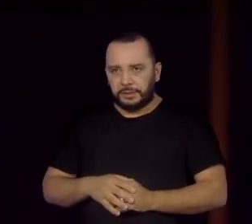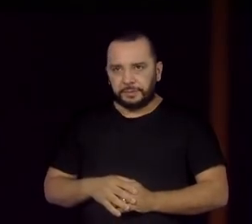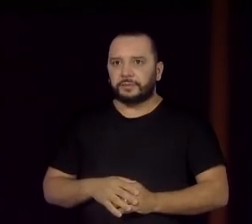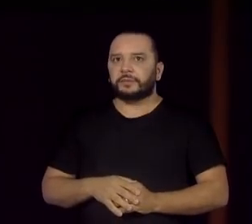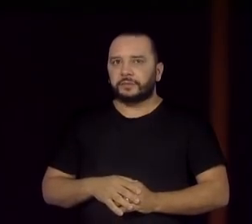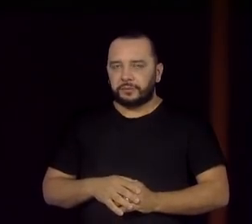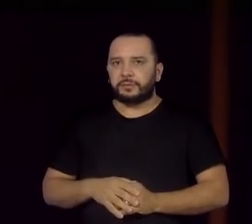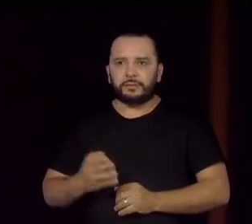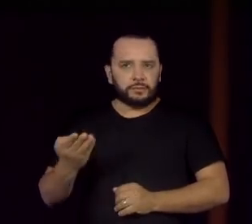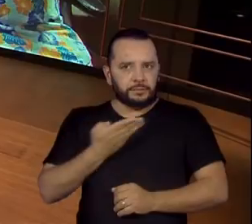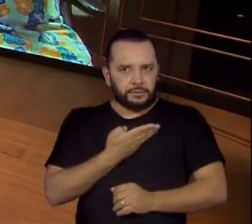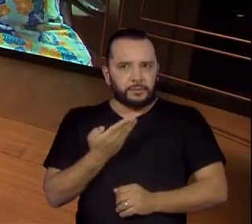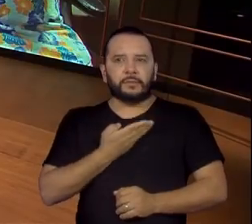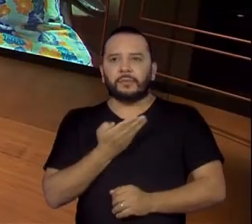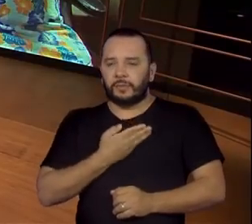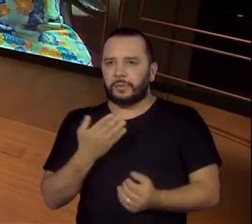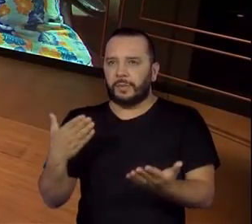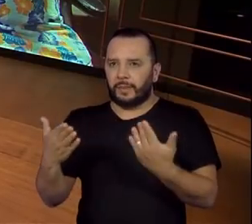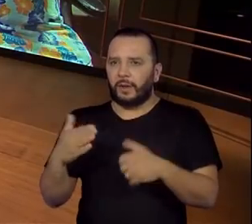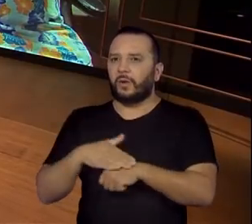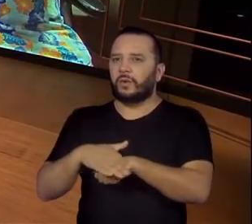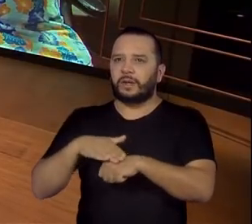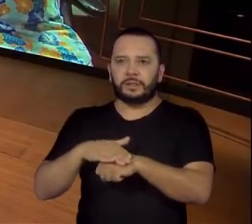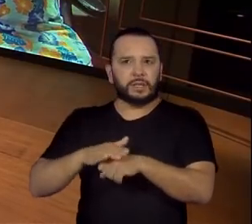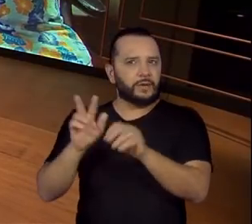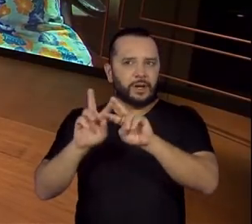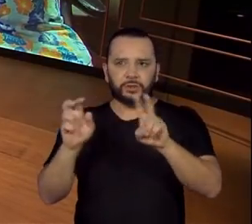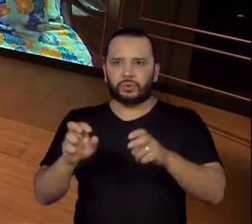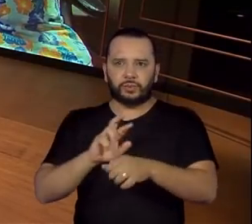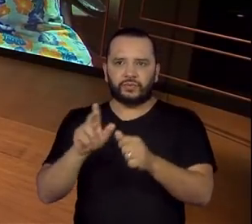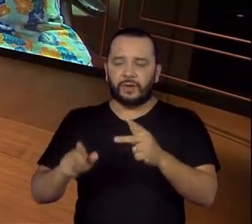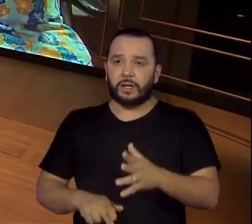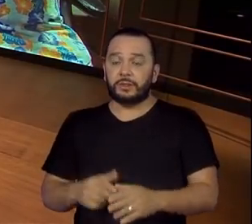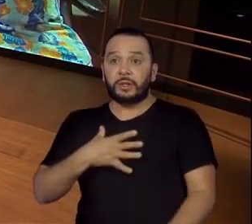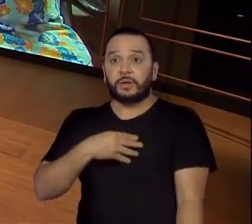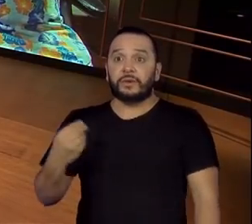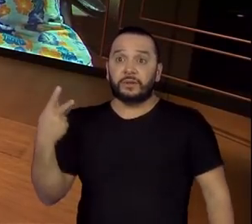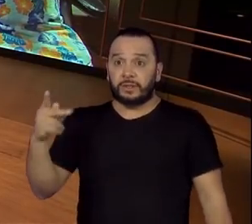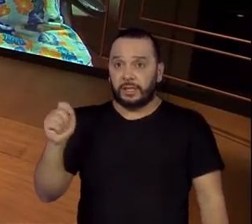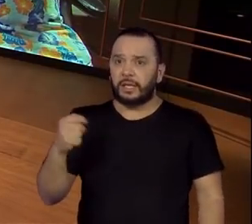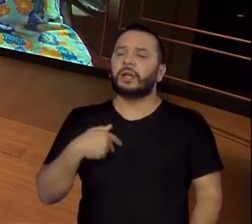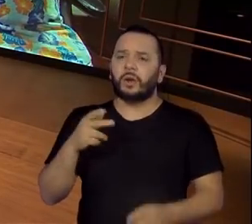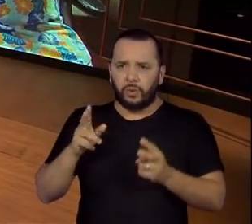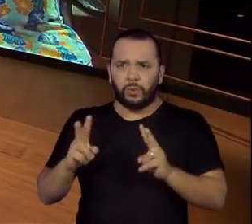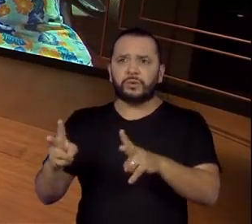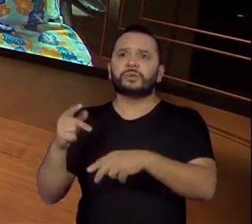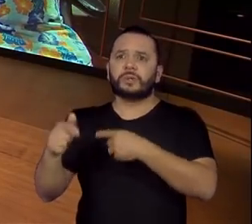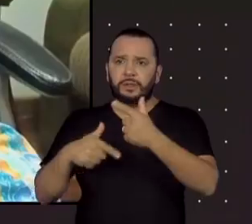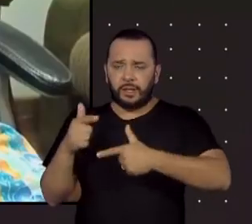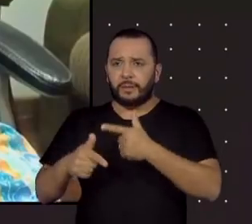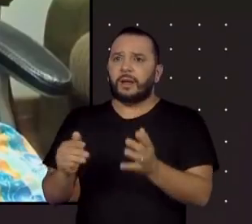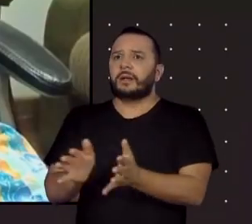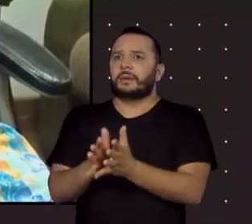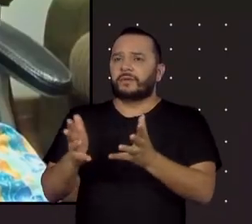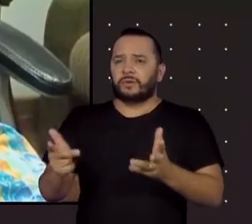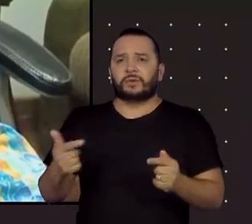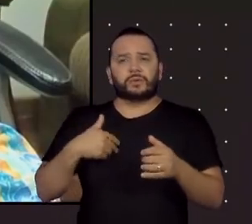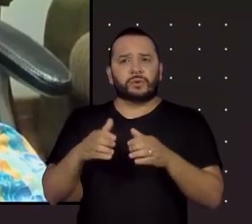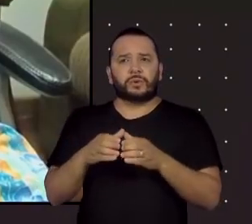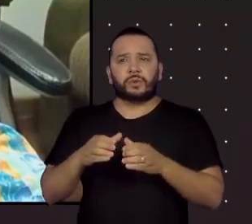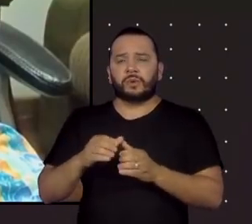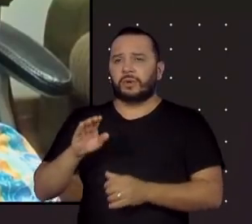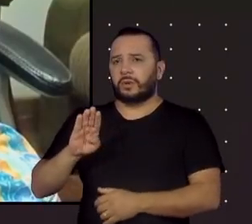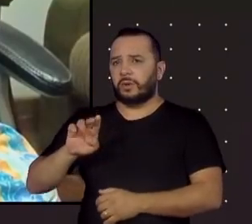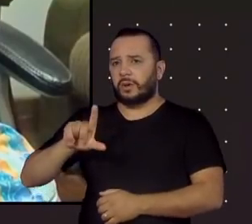amigo nosso, a gente conversava muito sobre tudo. E o filho dele continuou esse trabalho maravilhoso, né, da banda Black Hill. A banda